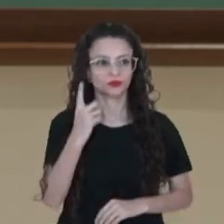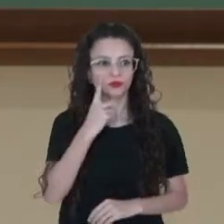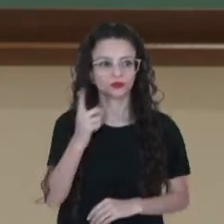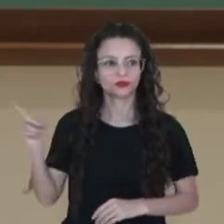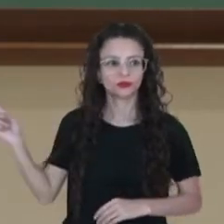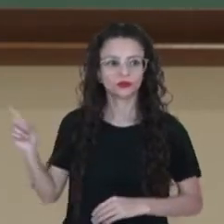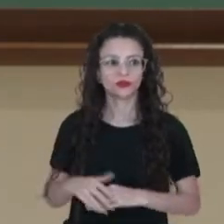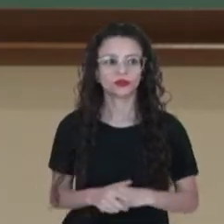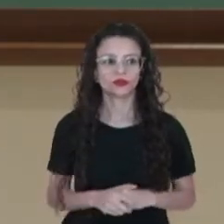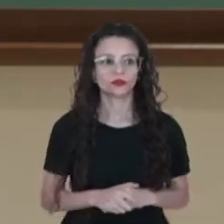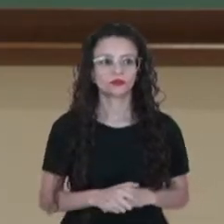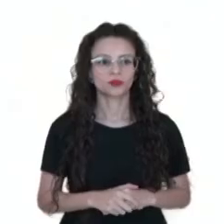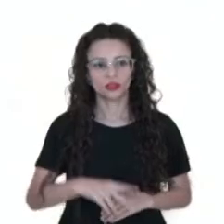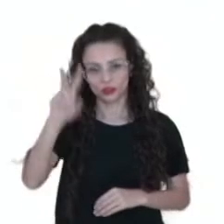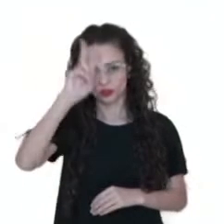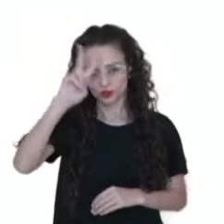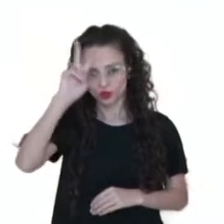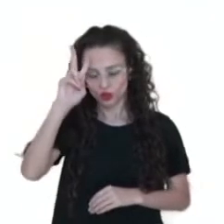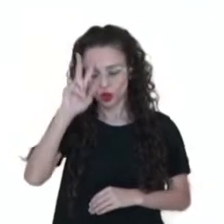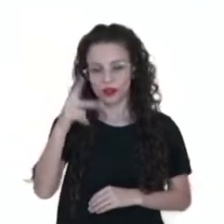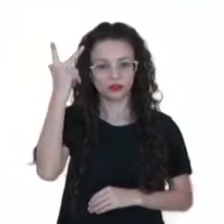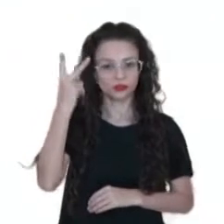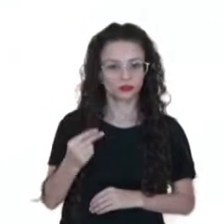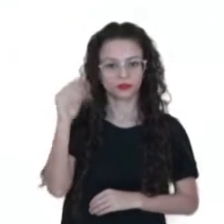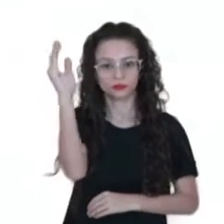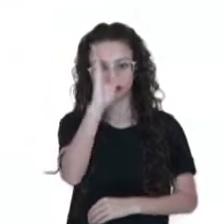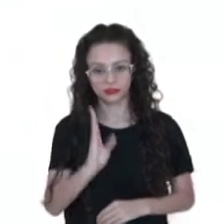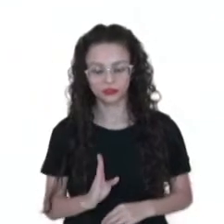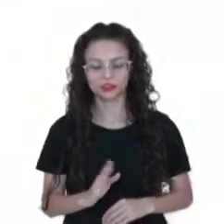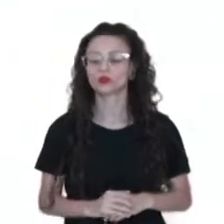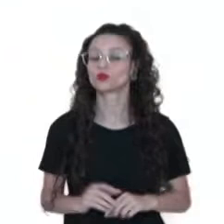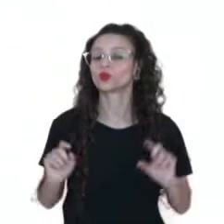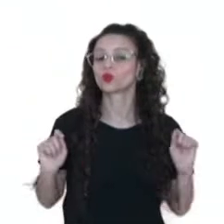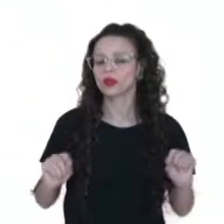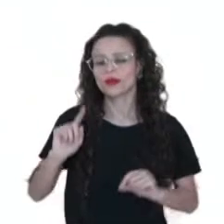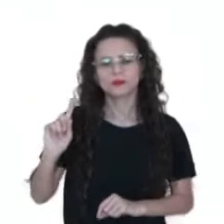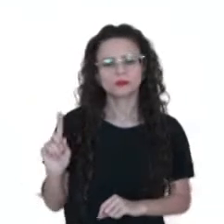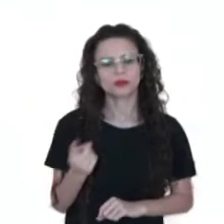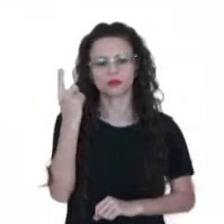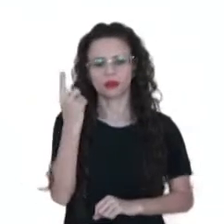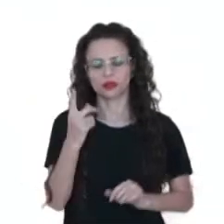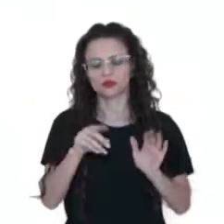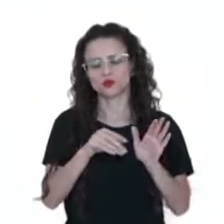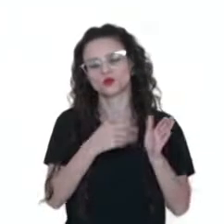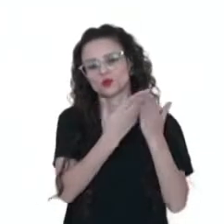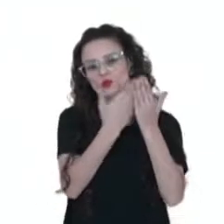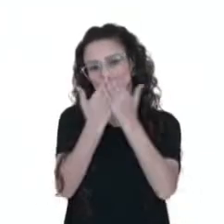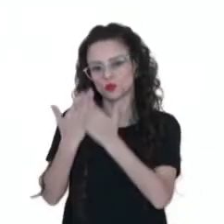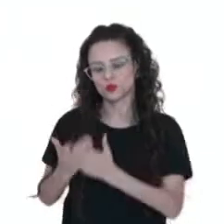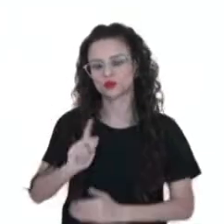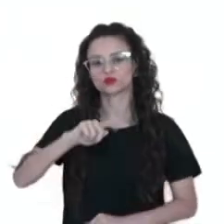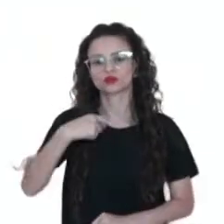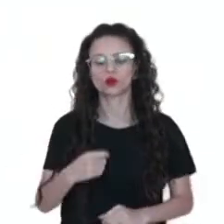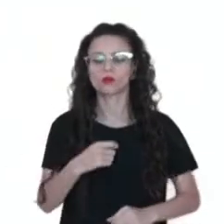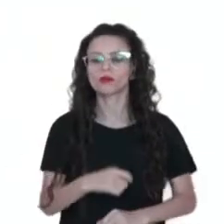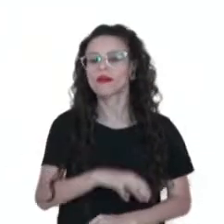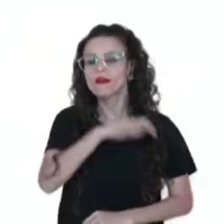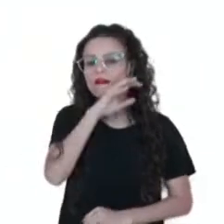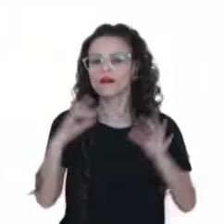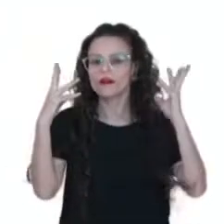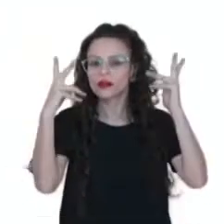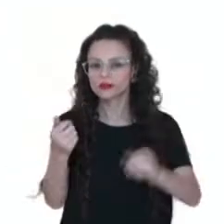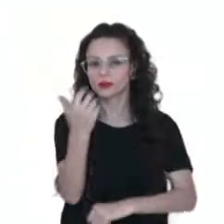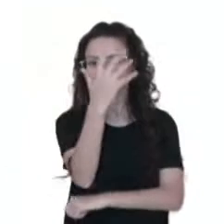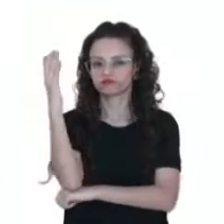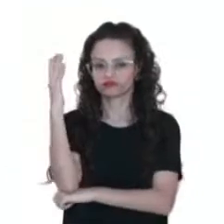ó, História Naturalis Brasília. Foi um dos primeiros estudos sobre a fauna e flora brasileira,